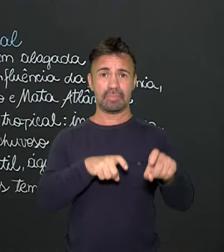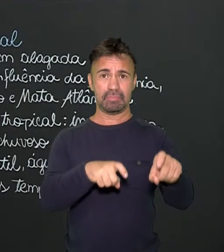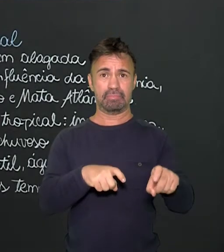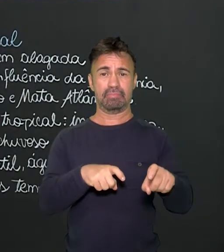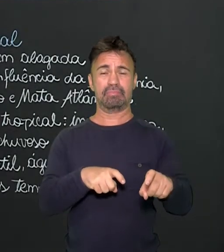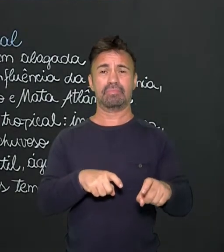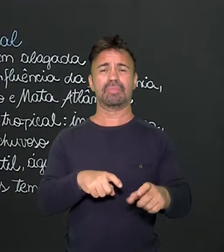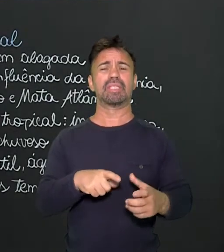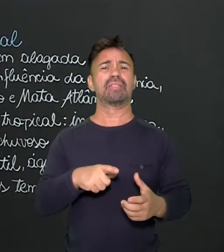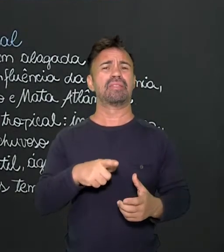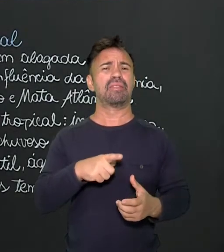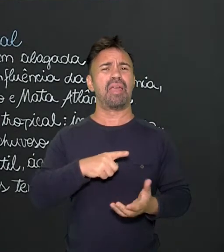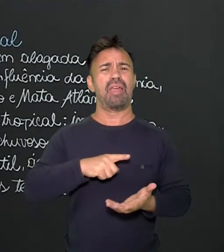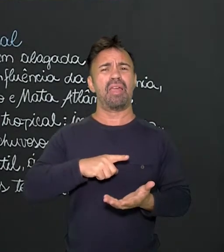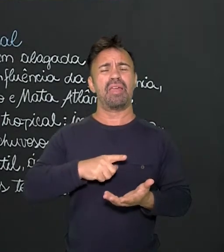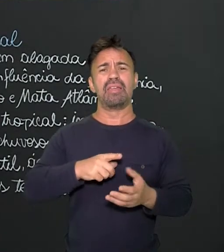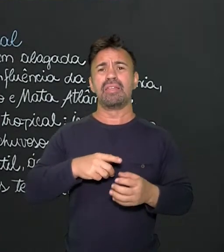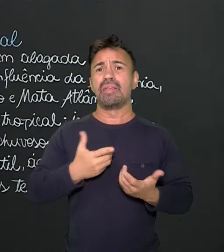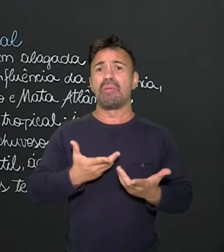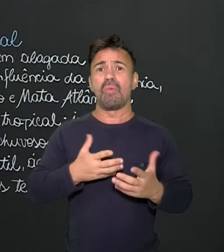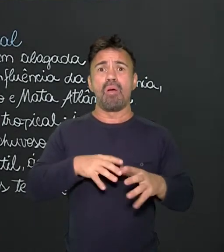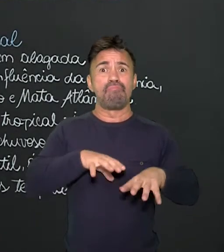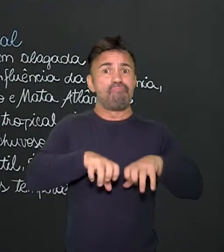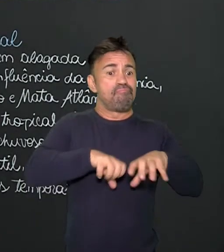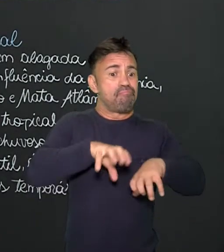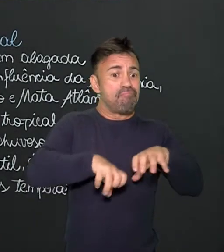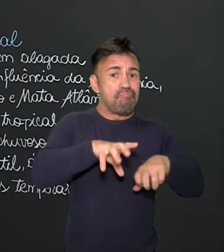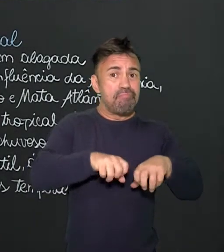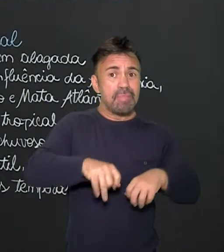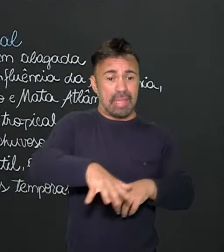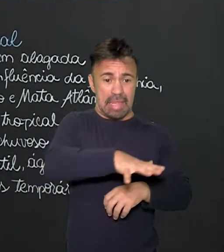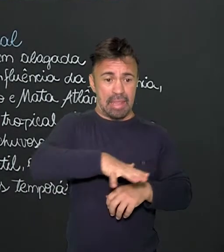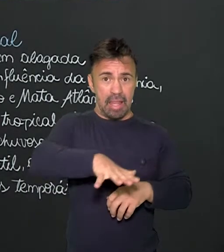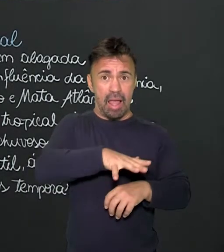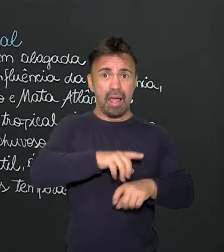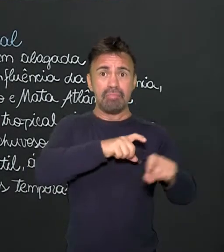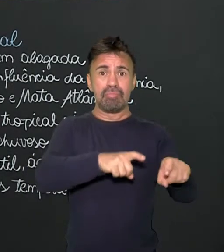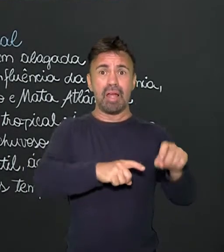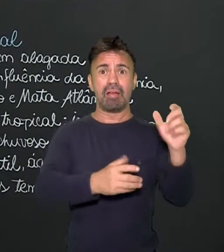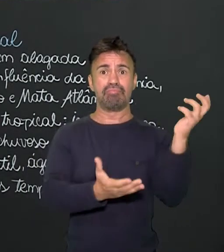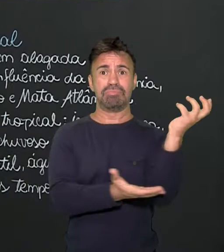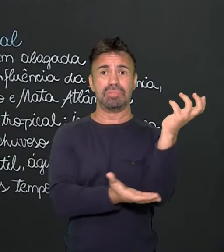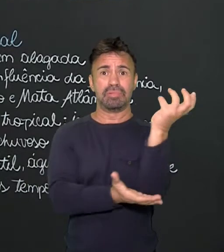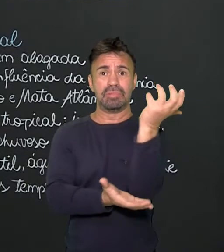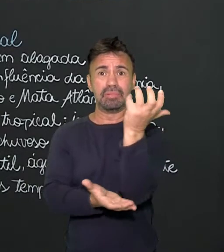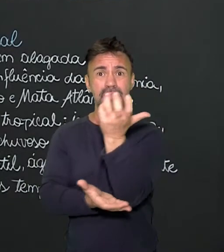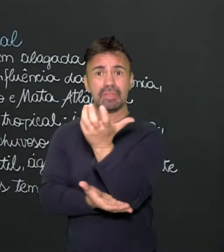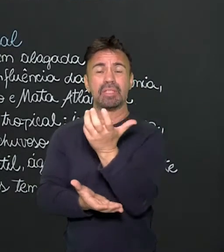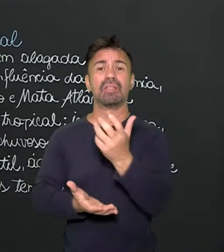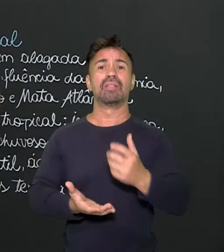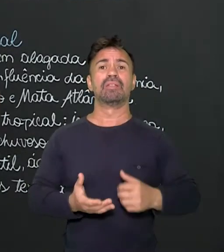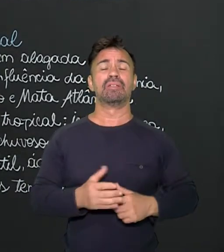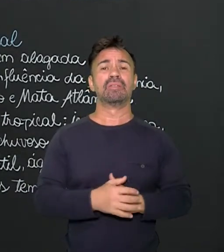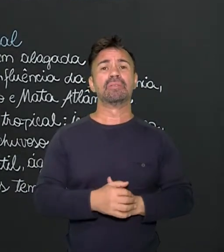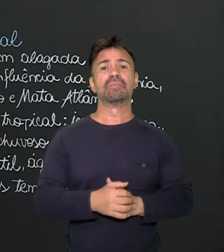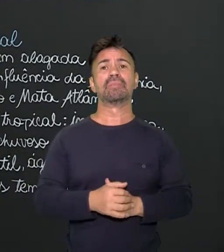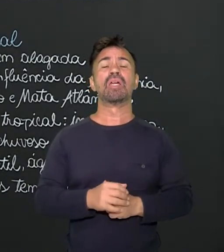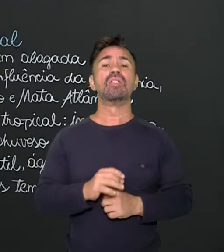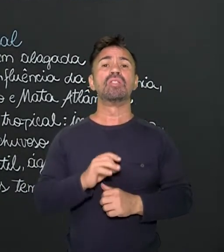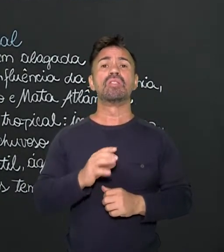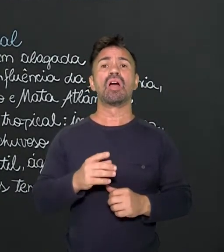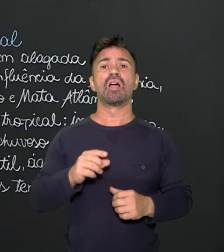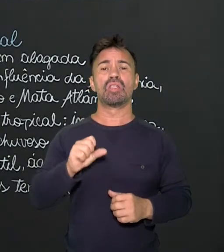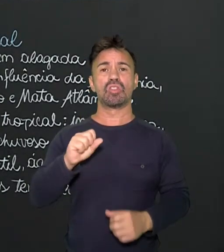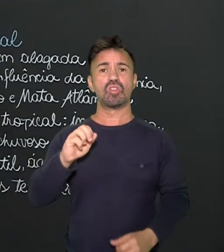Agricultura. Há uma demanda e há uma busca de exploração nessa área para desmatar, para